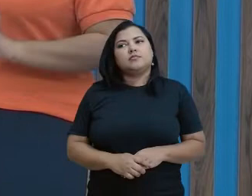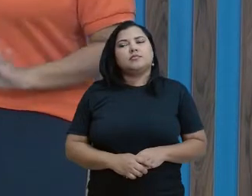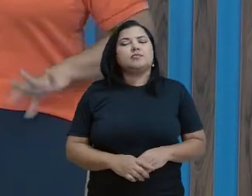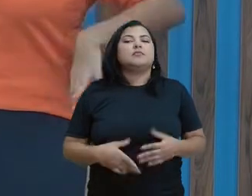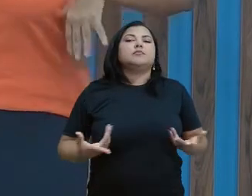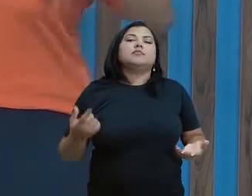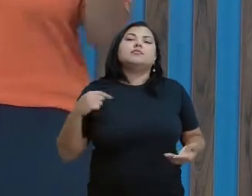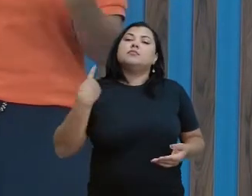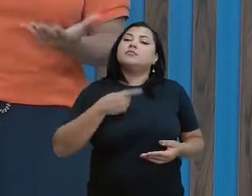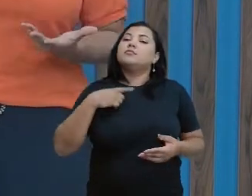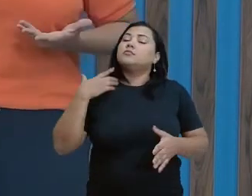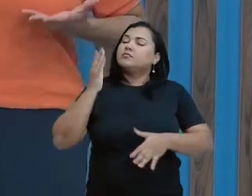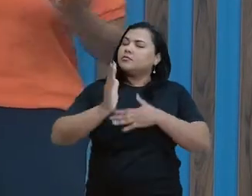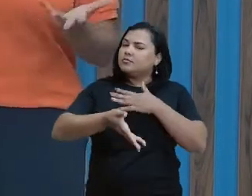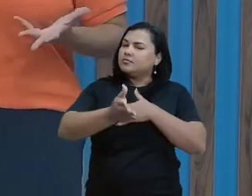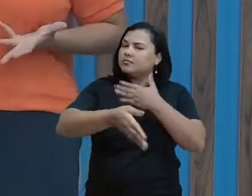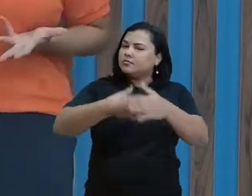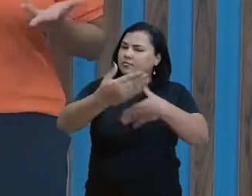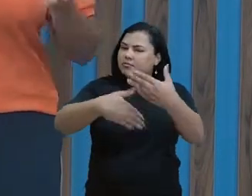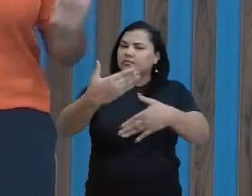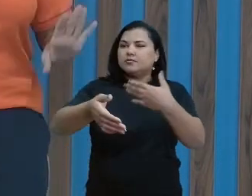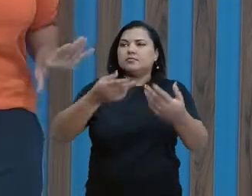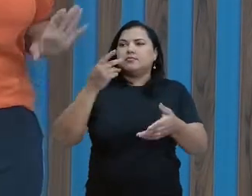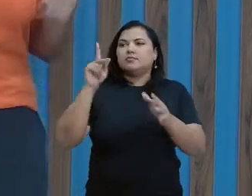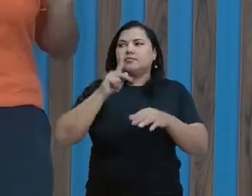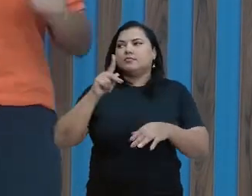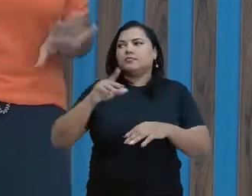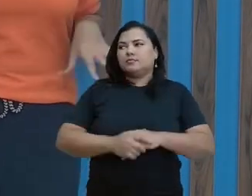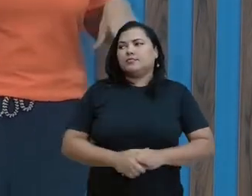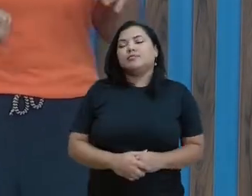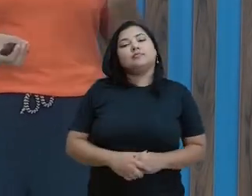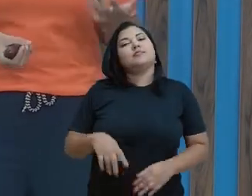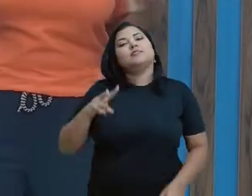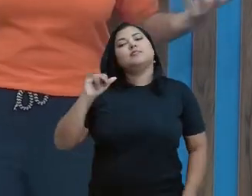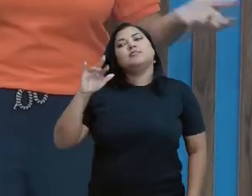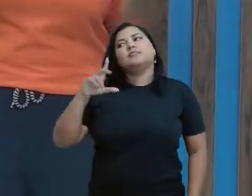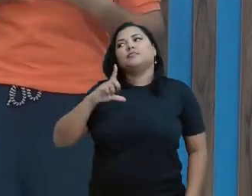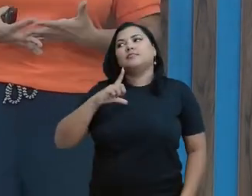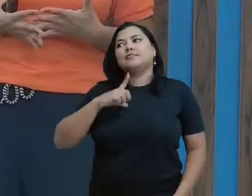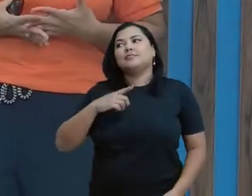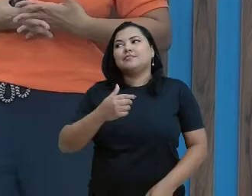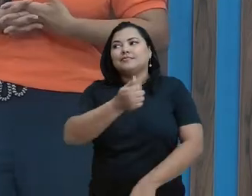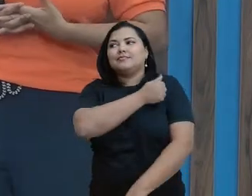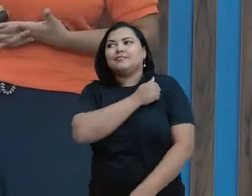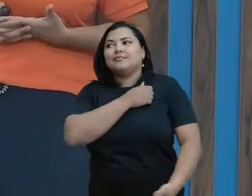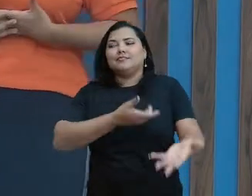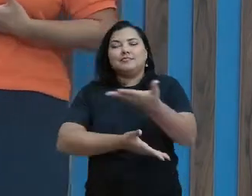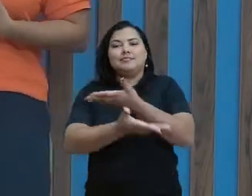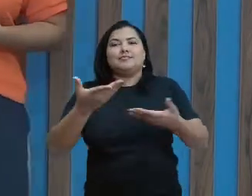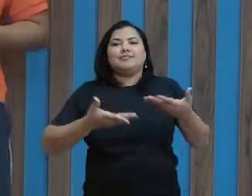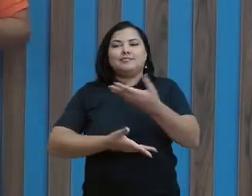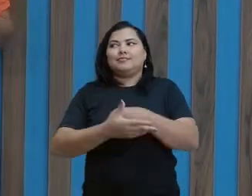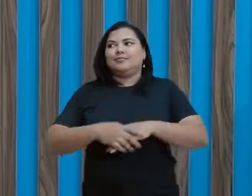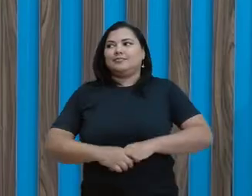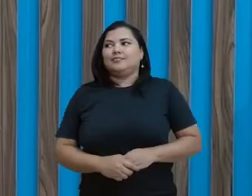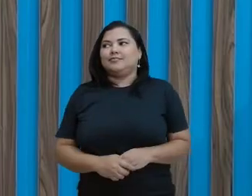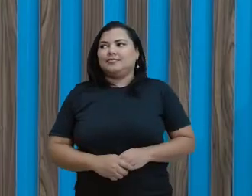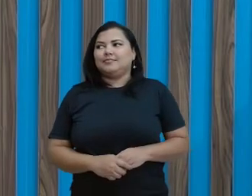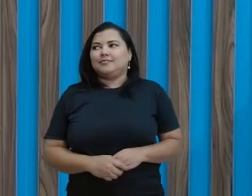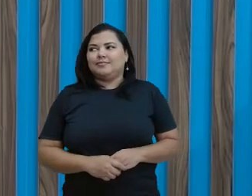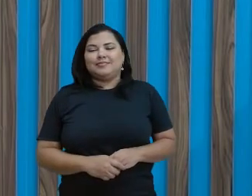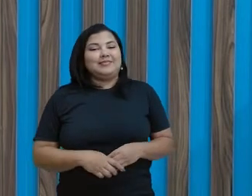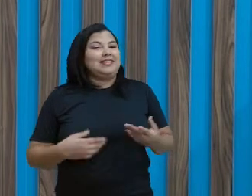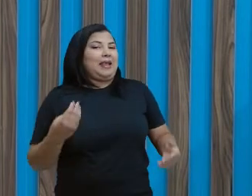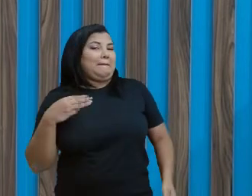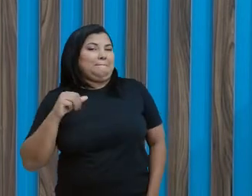gente vai seguir nesse assunto. Professora Vivi, temos alguma manifestação aí no chat? O manifesto